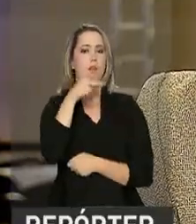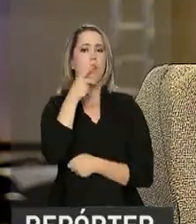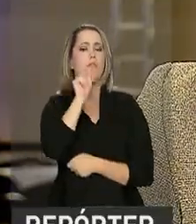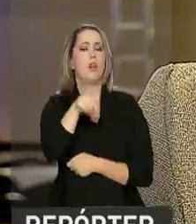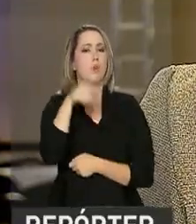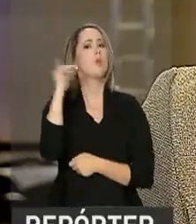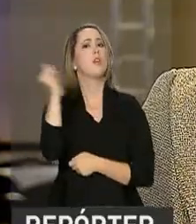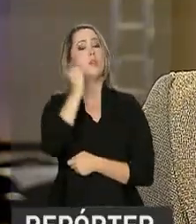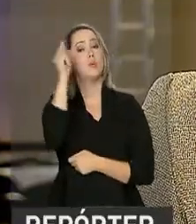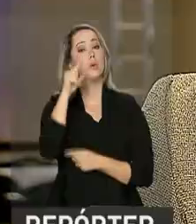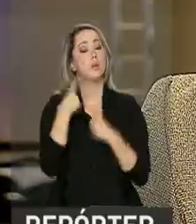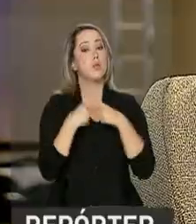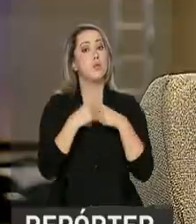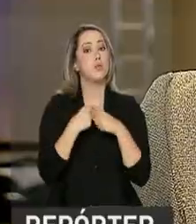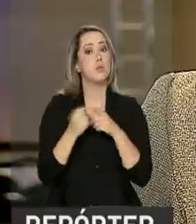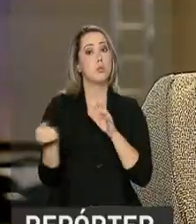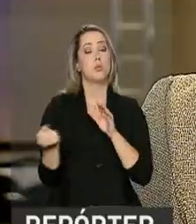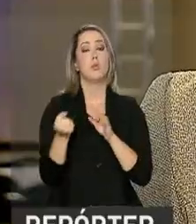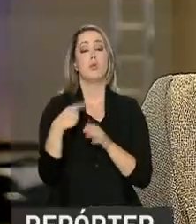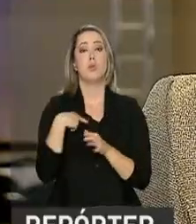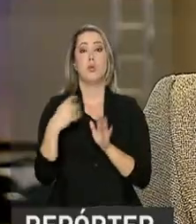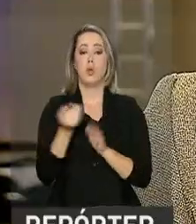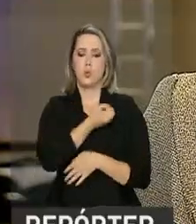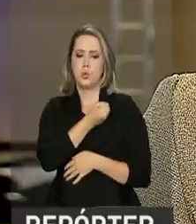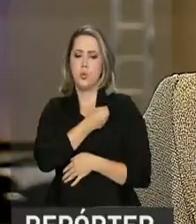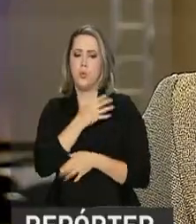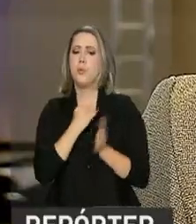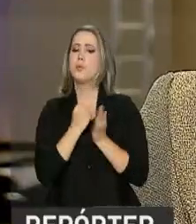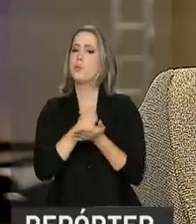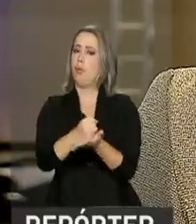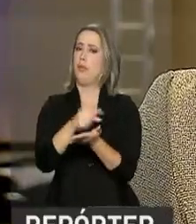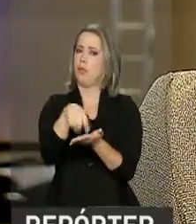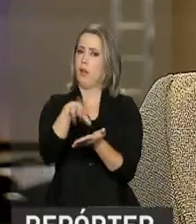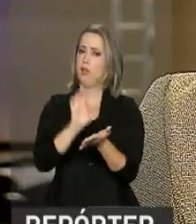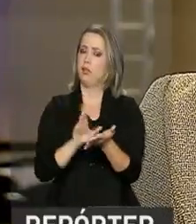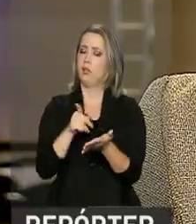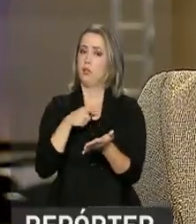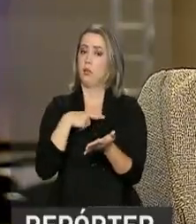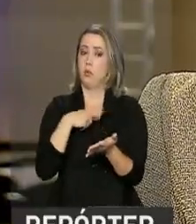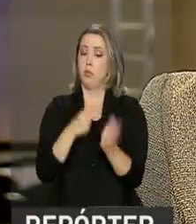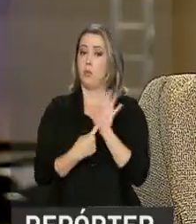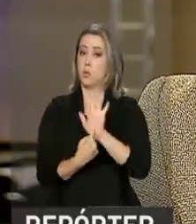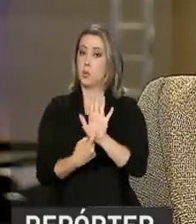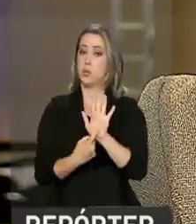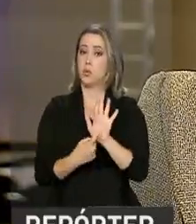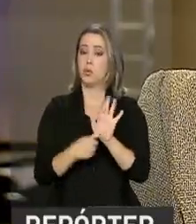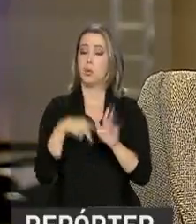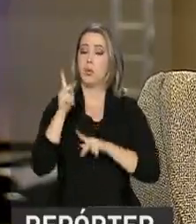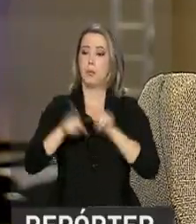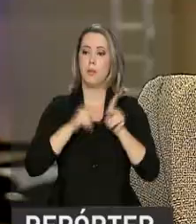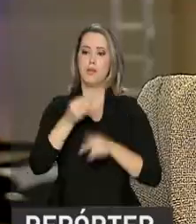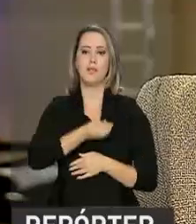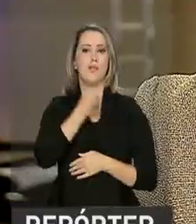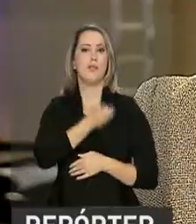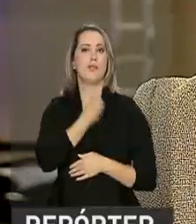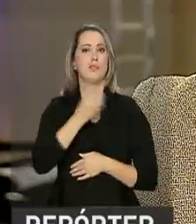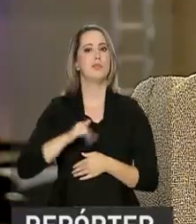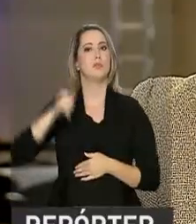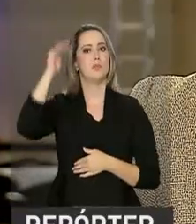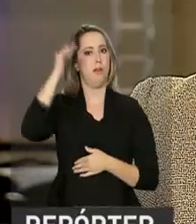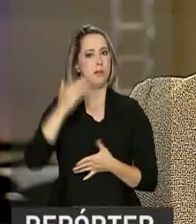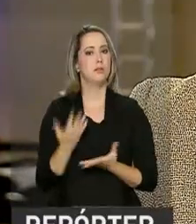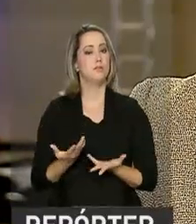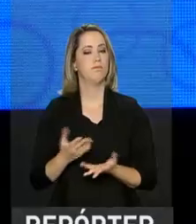Ressaltou que foram os dados do Instituto que revelaram que a população brasileira está vivendo mais e que, portanto, é fundamental a reforma